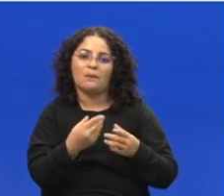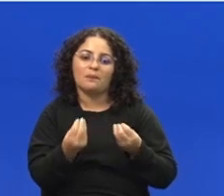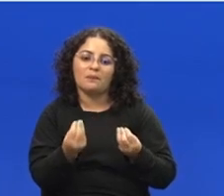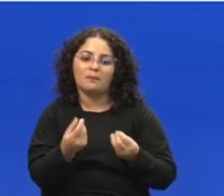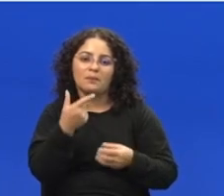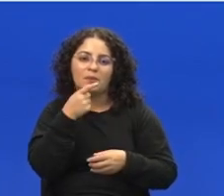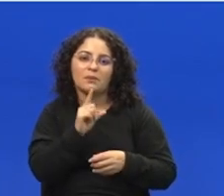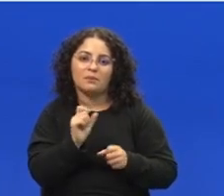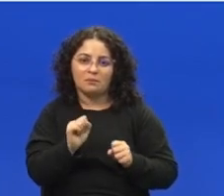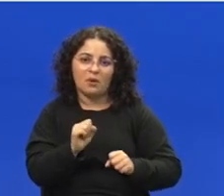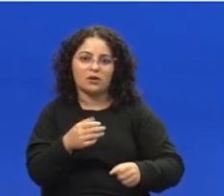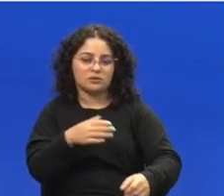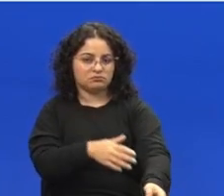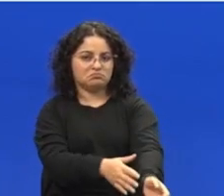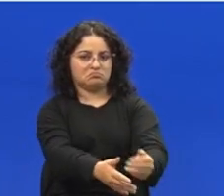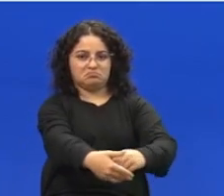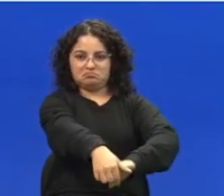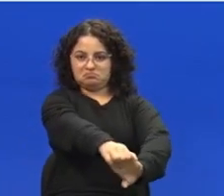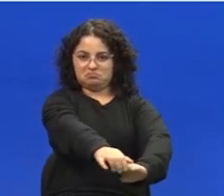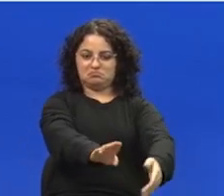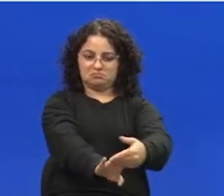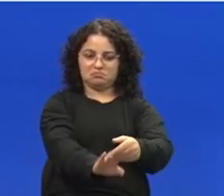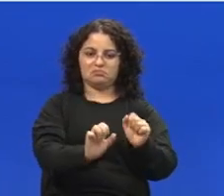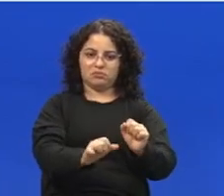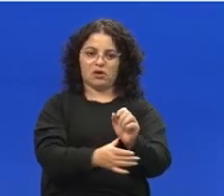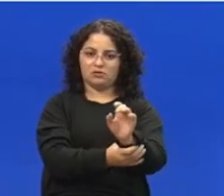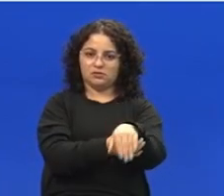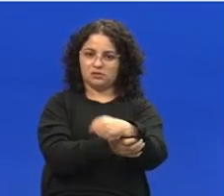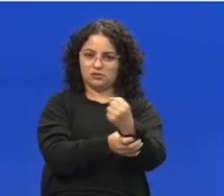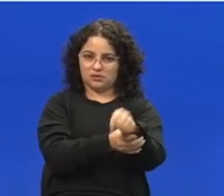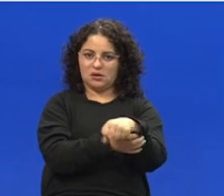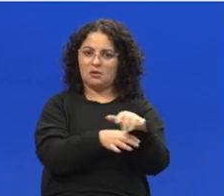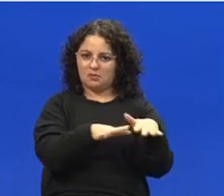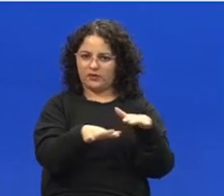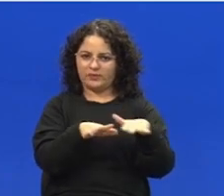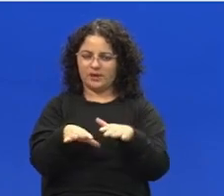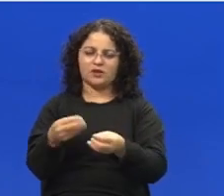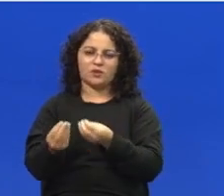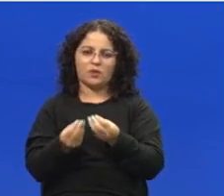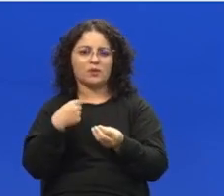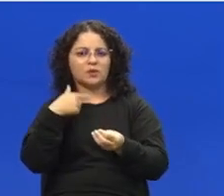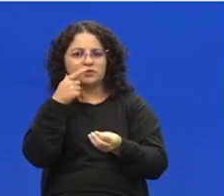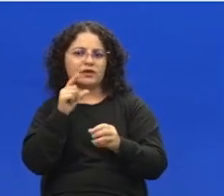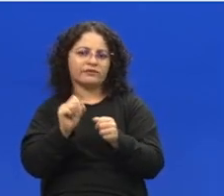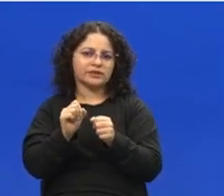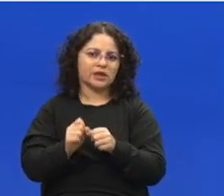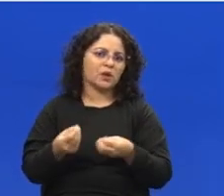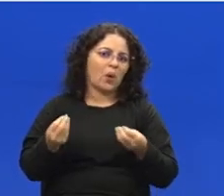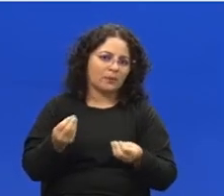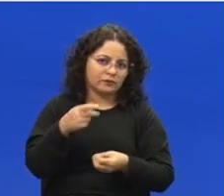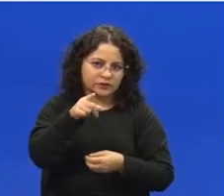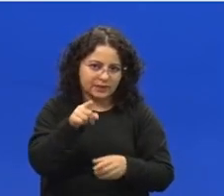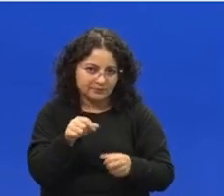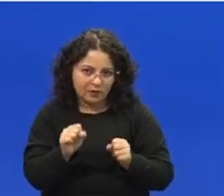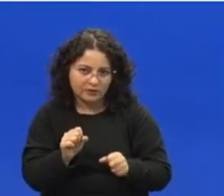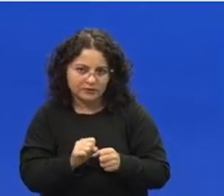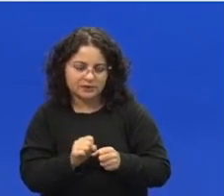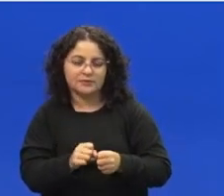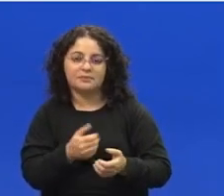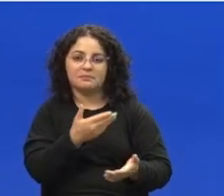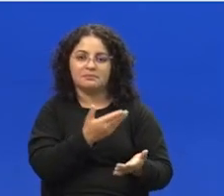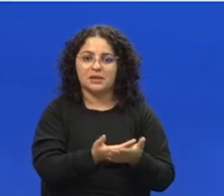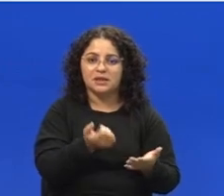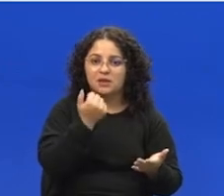posso estimular um alongamento? Eu posso mexer as articulações em volta? Qual que é o direcionamento que eu posso ter? Perda de massa óssea.